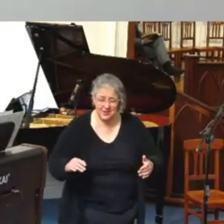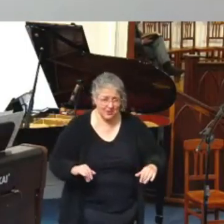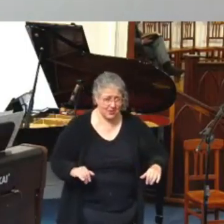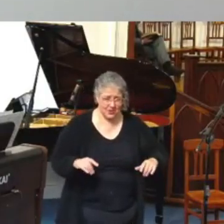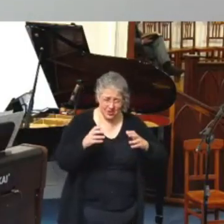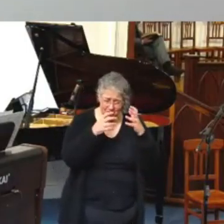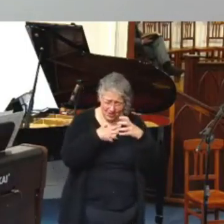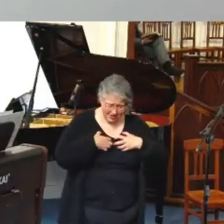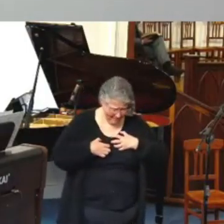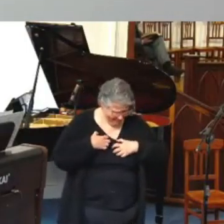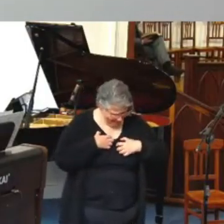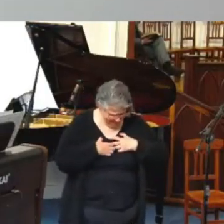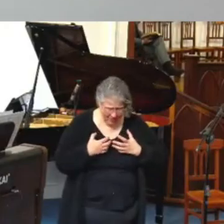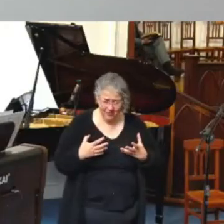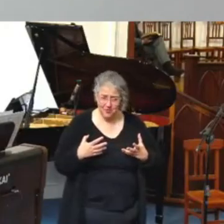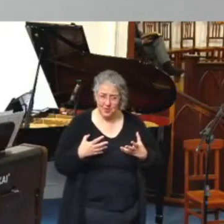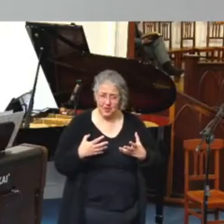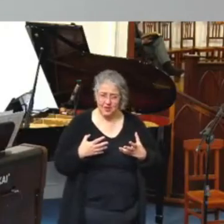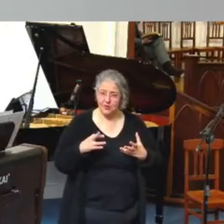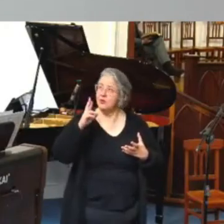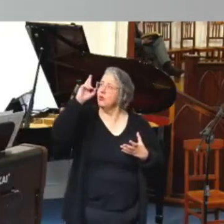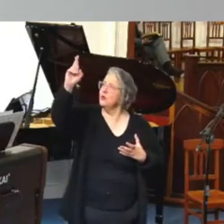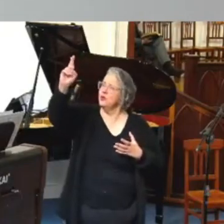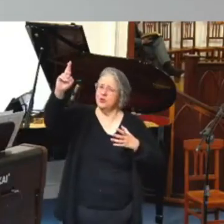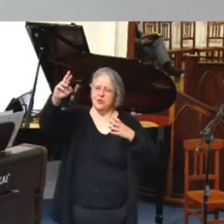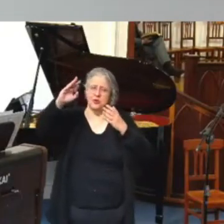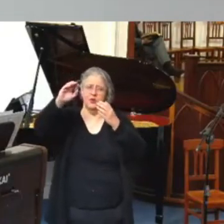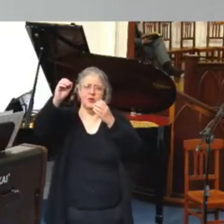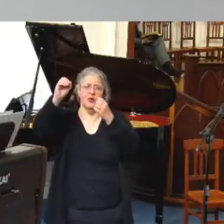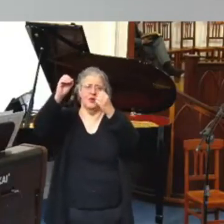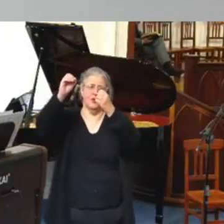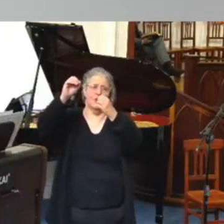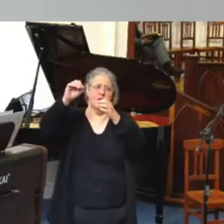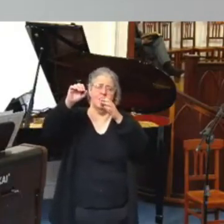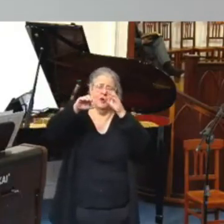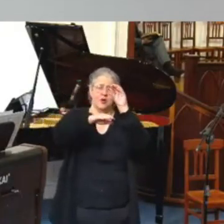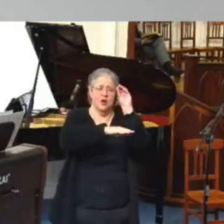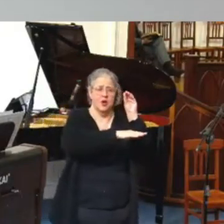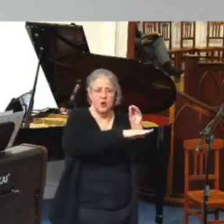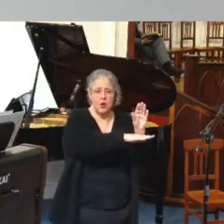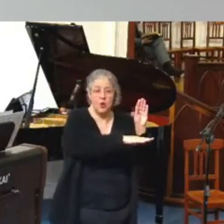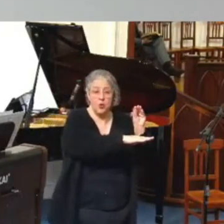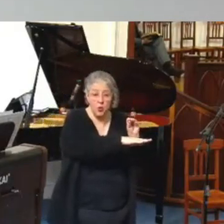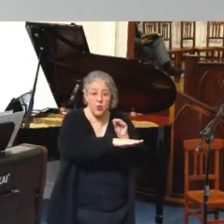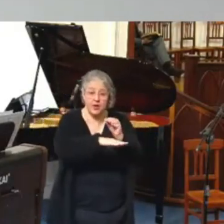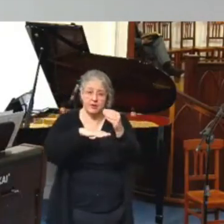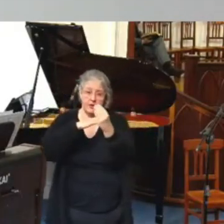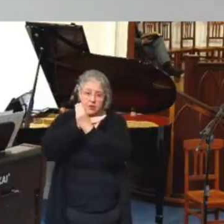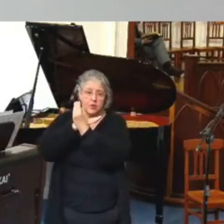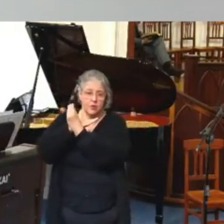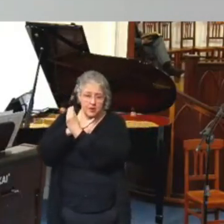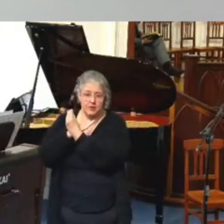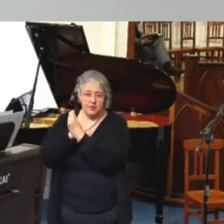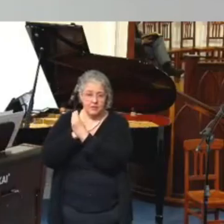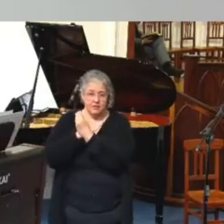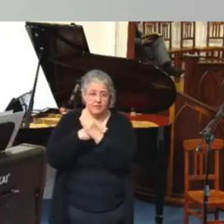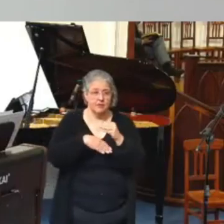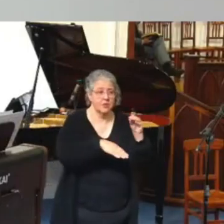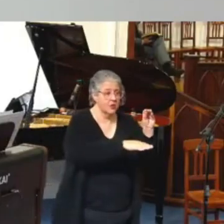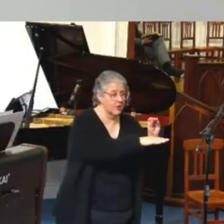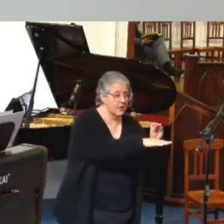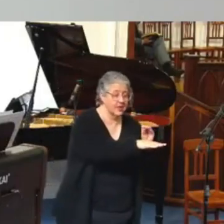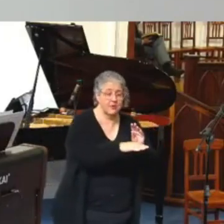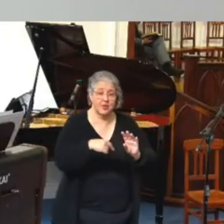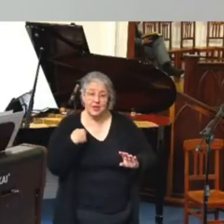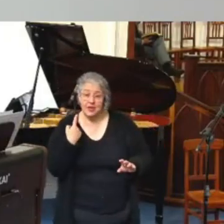o Senhor vai aplacar o mal dos ímpios contra nós, no tempo dele, da forma dele, mas